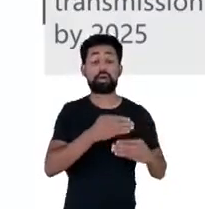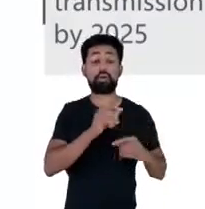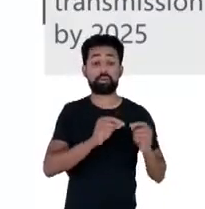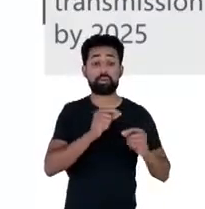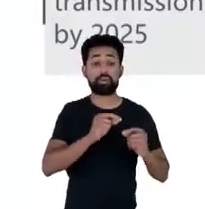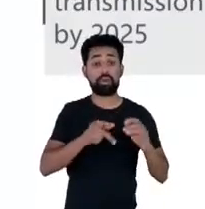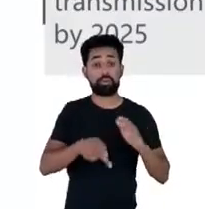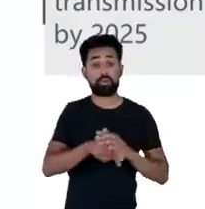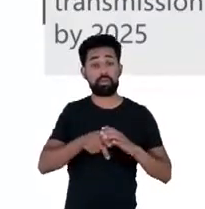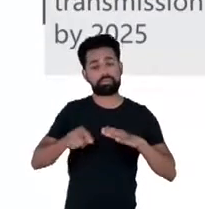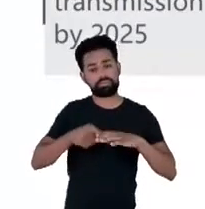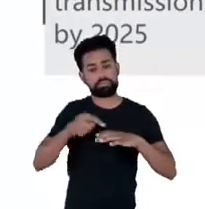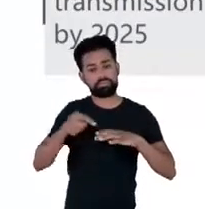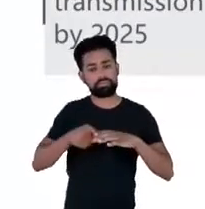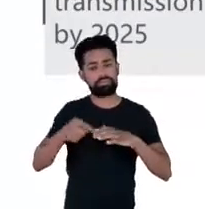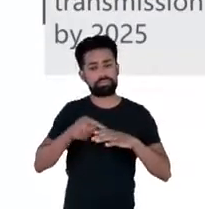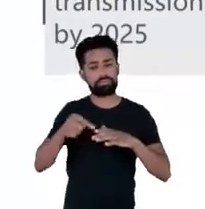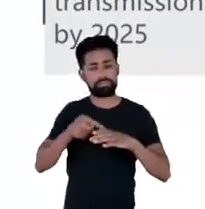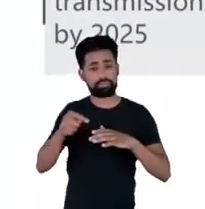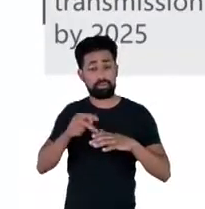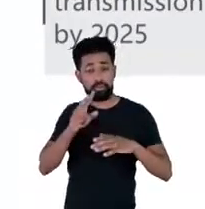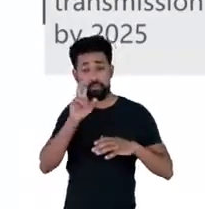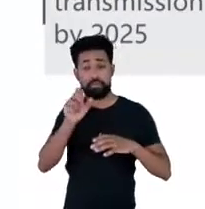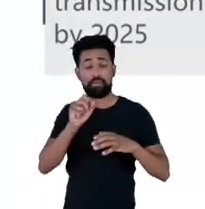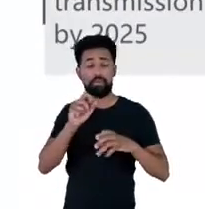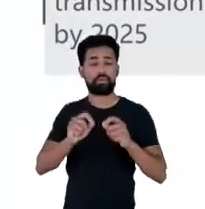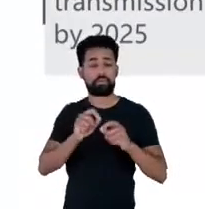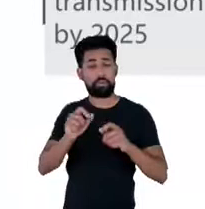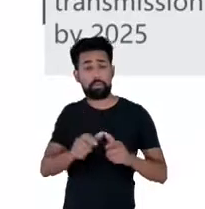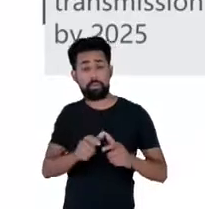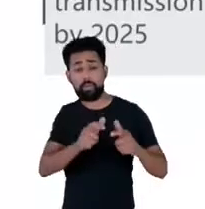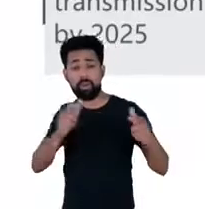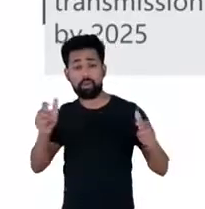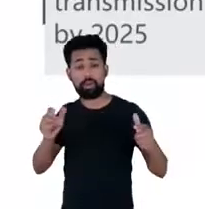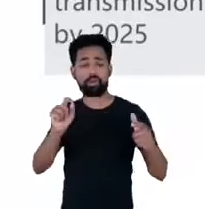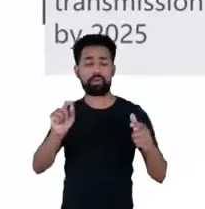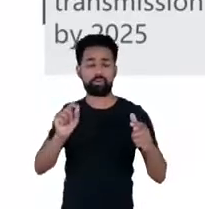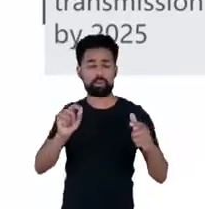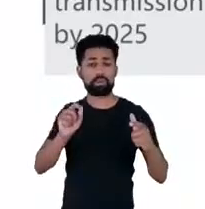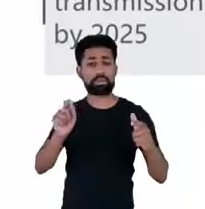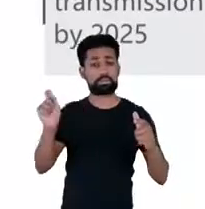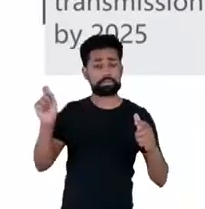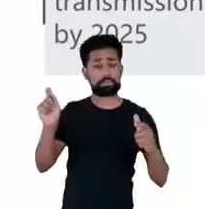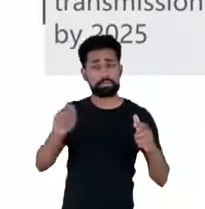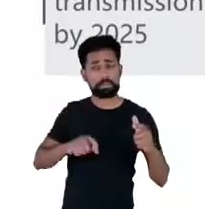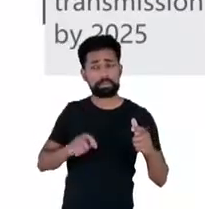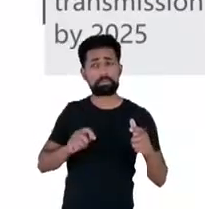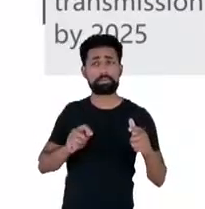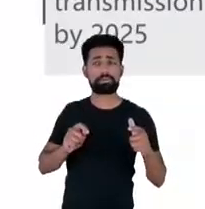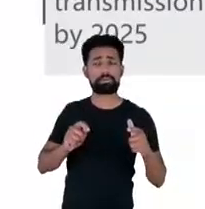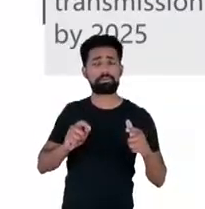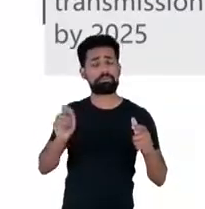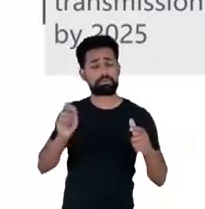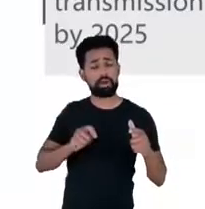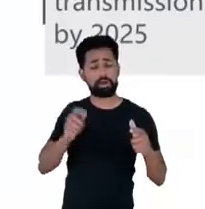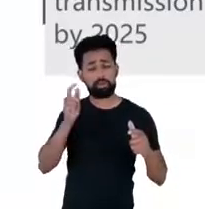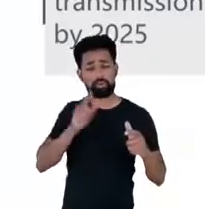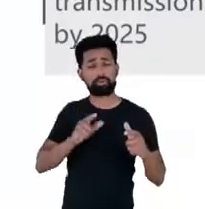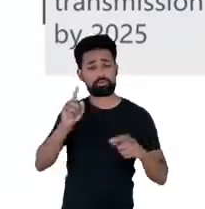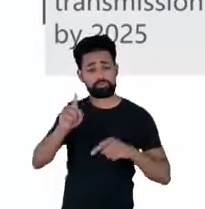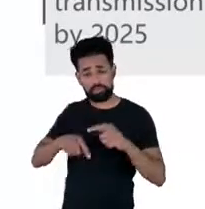alta voltagem para aumentar a alocação e a capacidade de alocação de recursos,